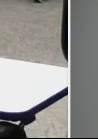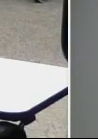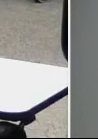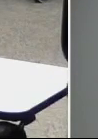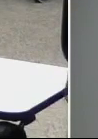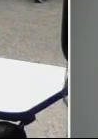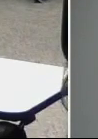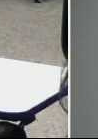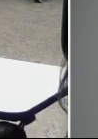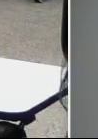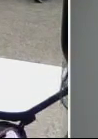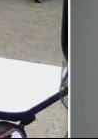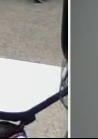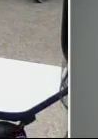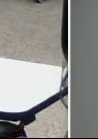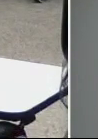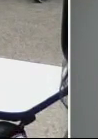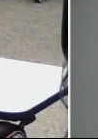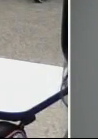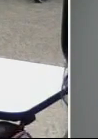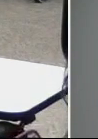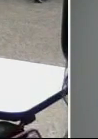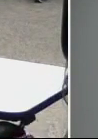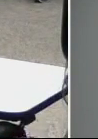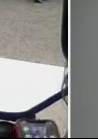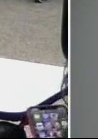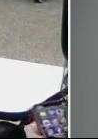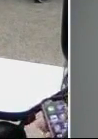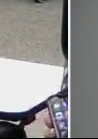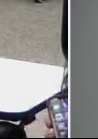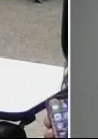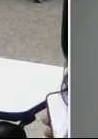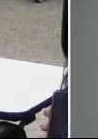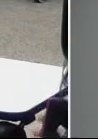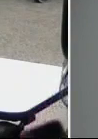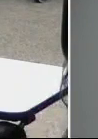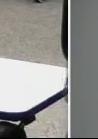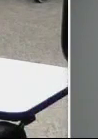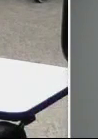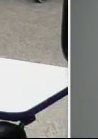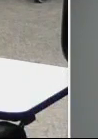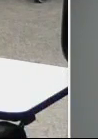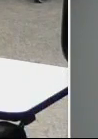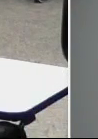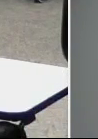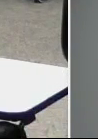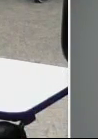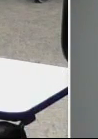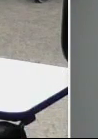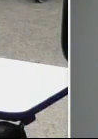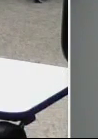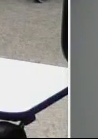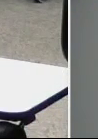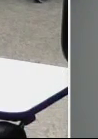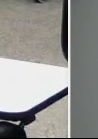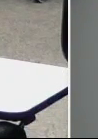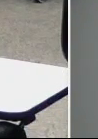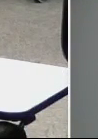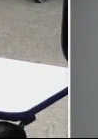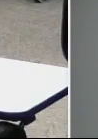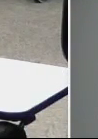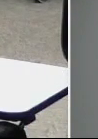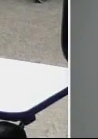nossa avaliação, uma parte importante disso não está sendo implementado de uma maneira efetiva. Então, queria trazer um pouco,